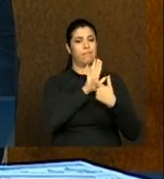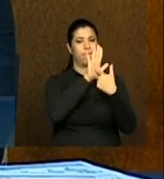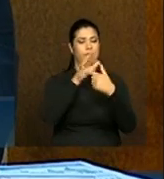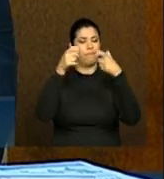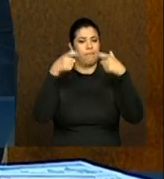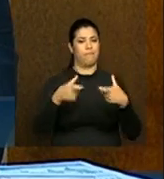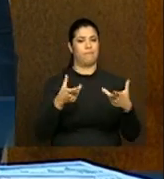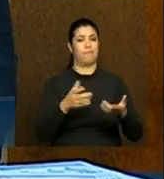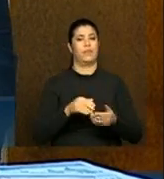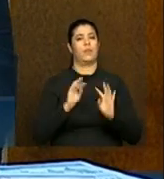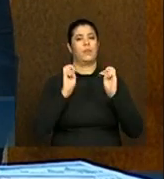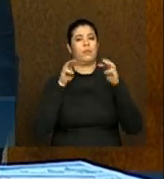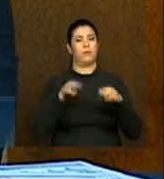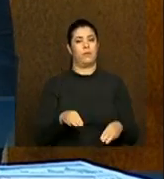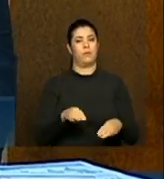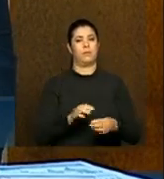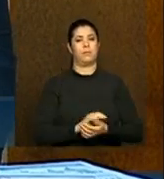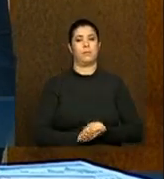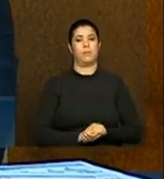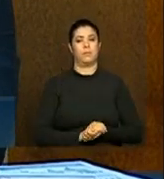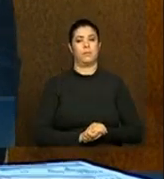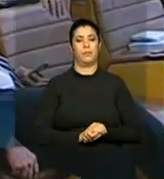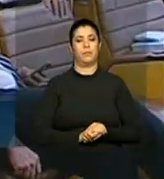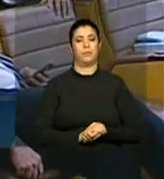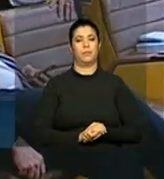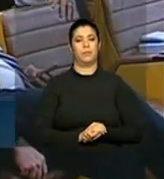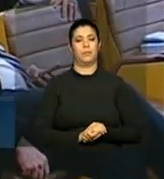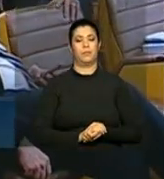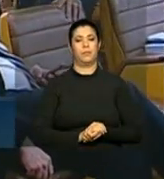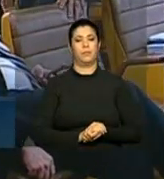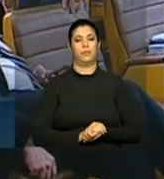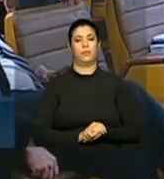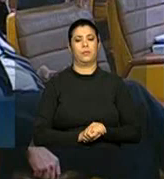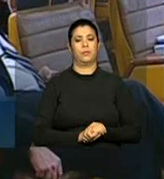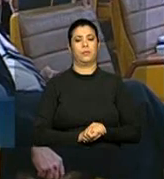destacado. Por fim, eu queria